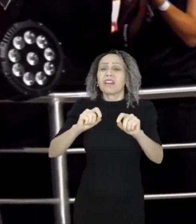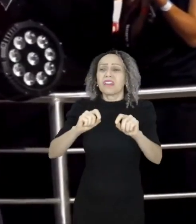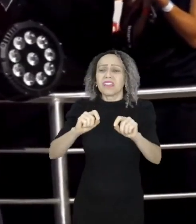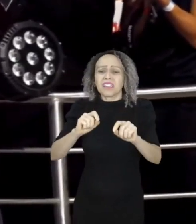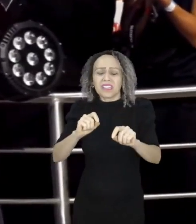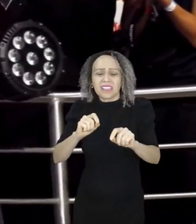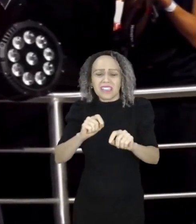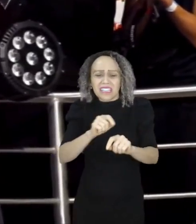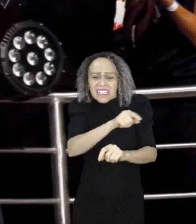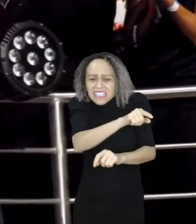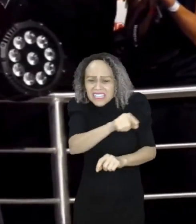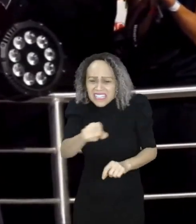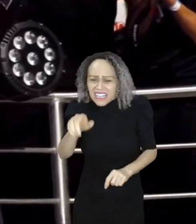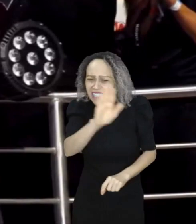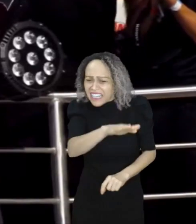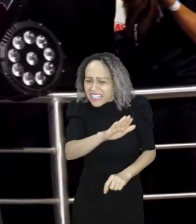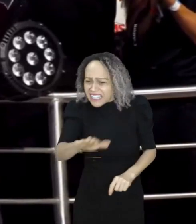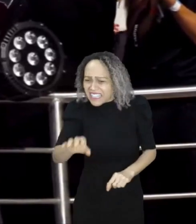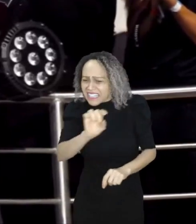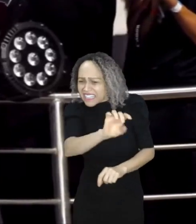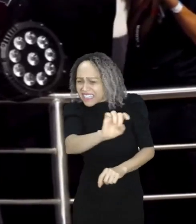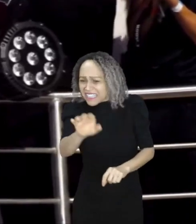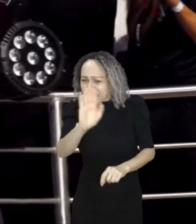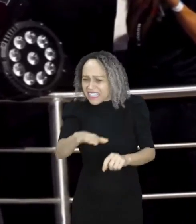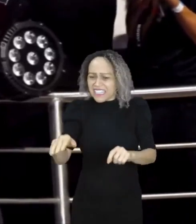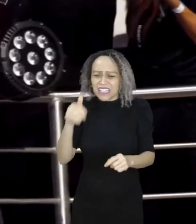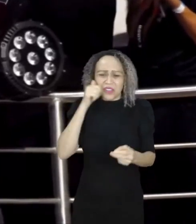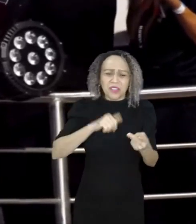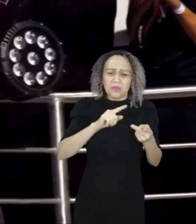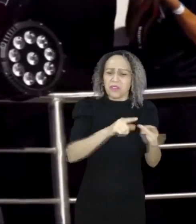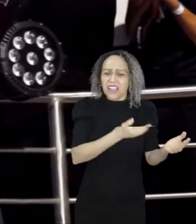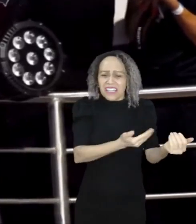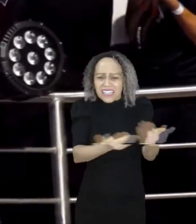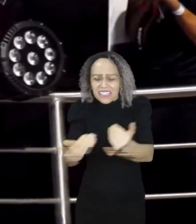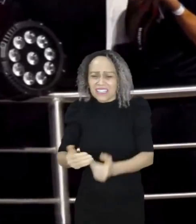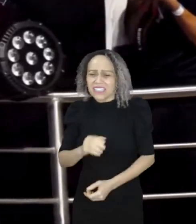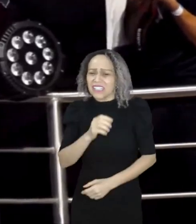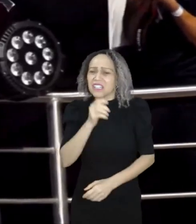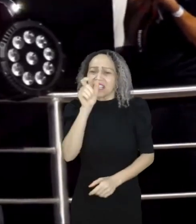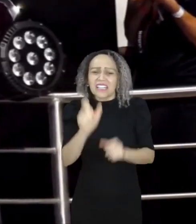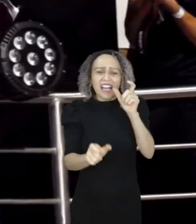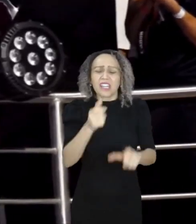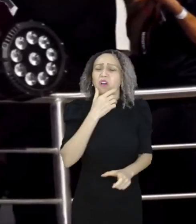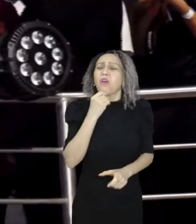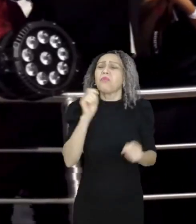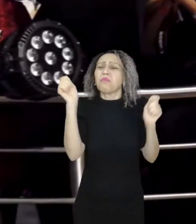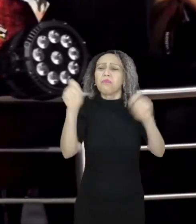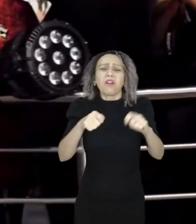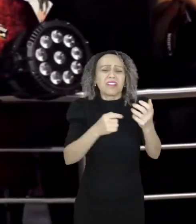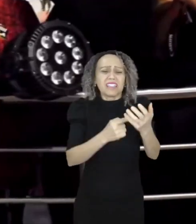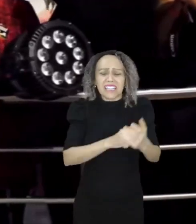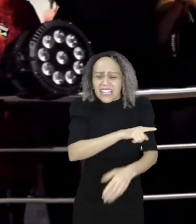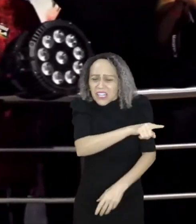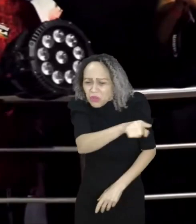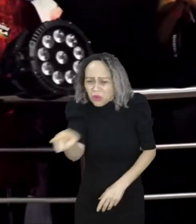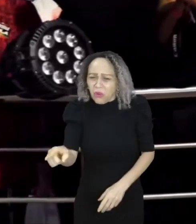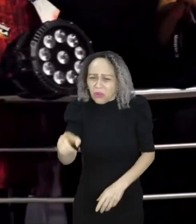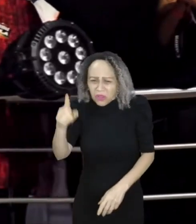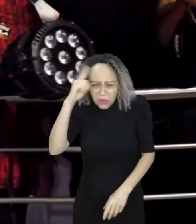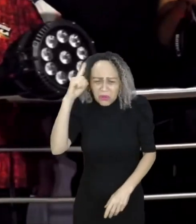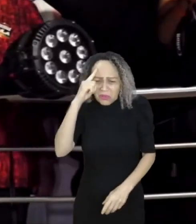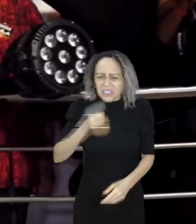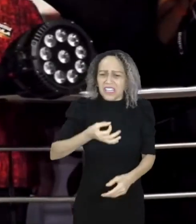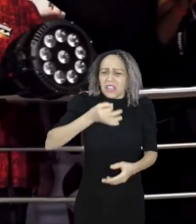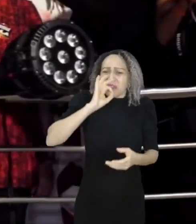cada criança, que cada mulher, que cada adolescente, que cada homem possam todo dia tomar